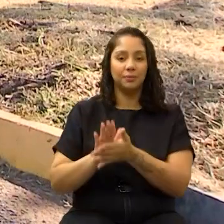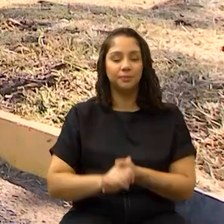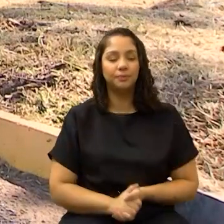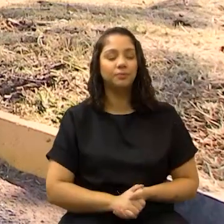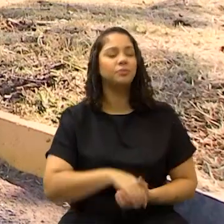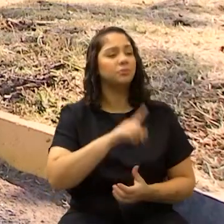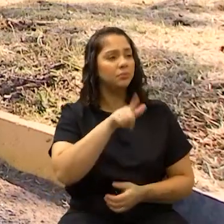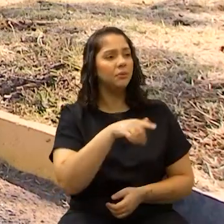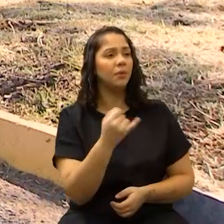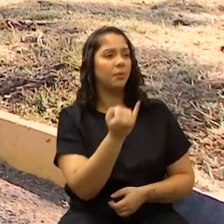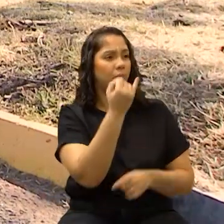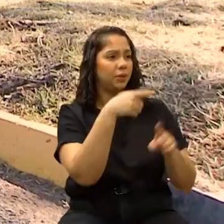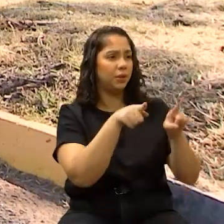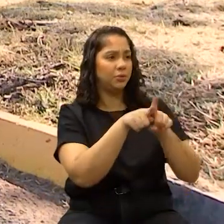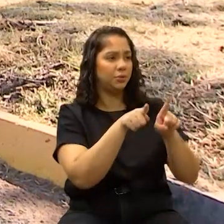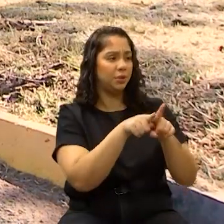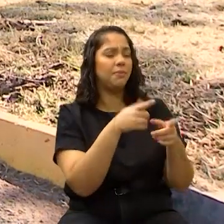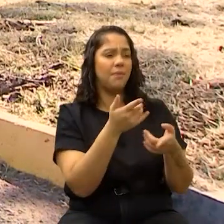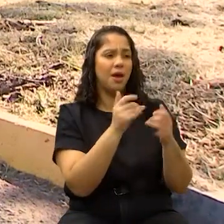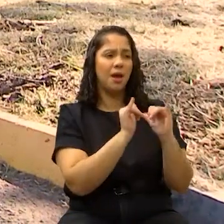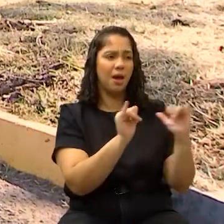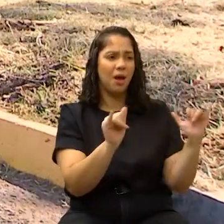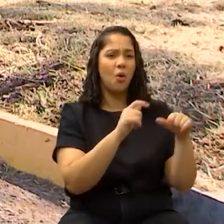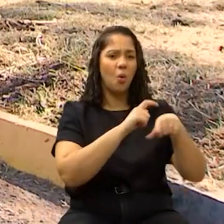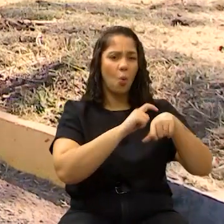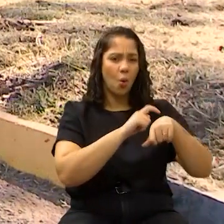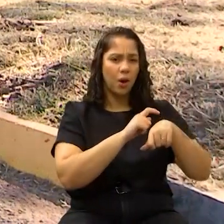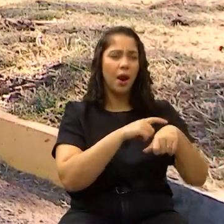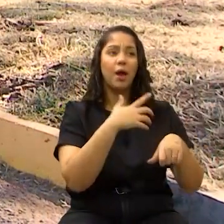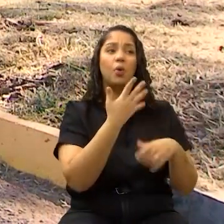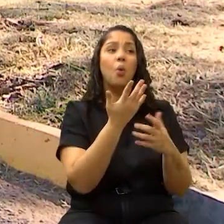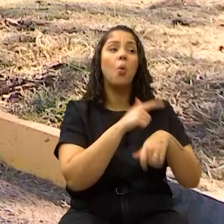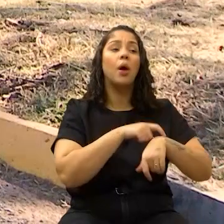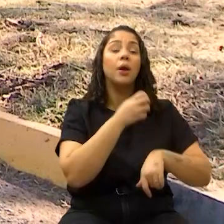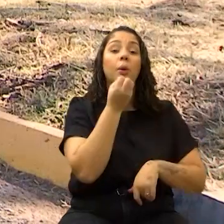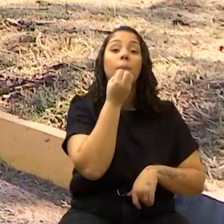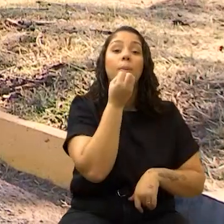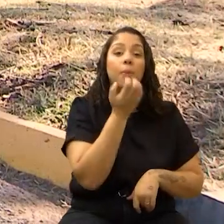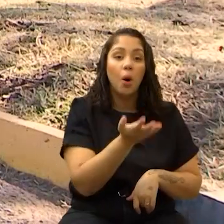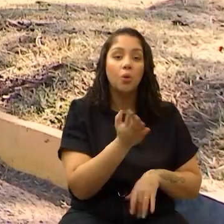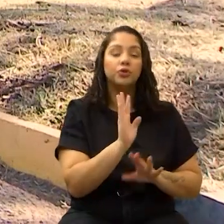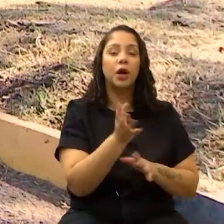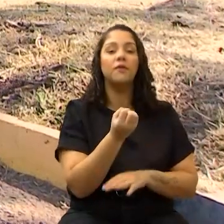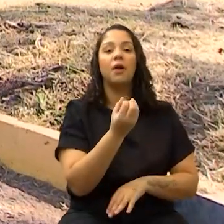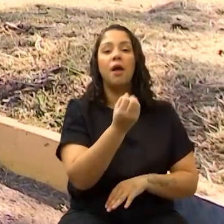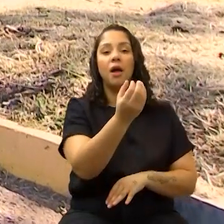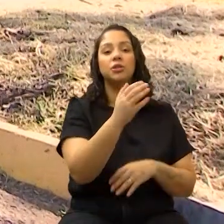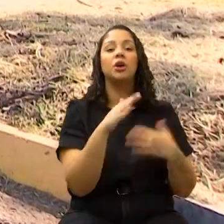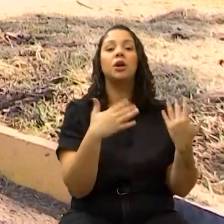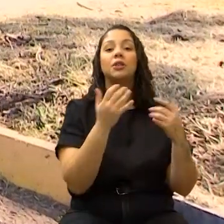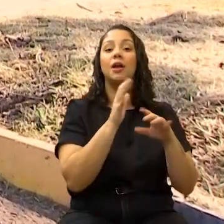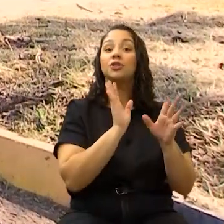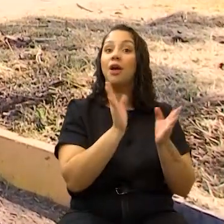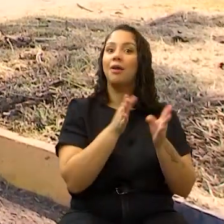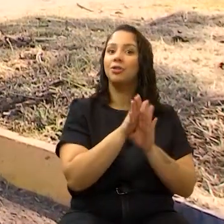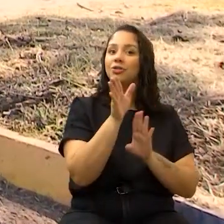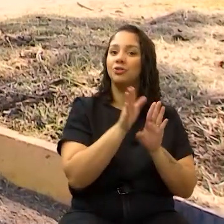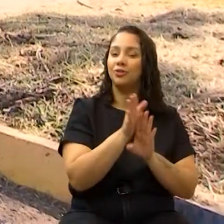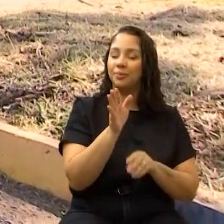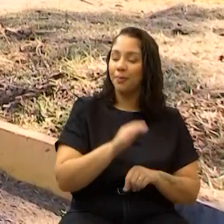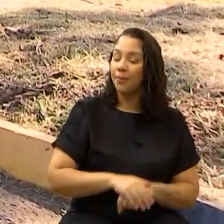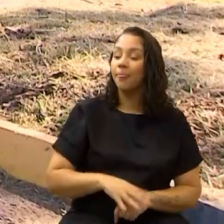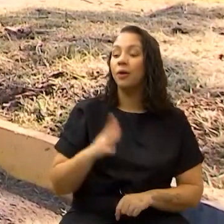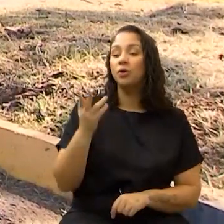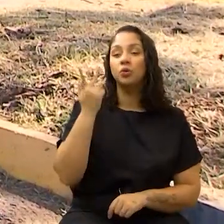é legal falar sobre horário, né? Que horas que é bom aí para o motorista sair? Quais horários indicados por vocês,